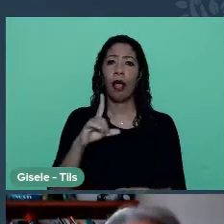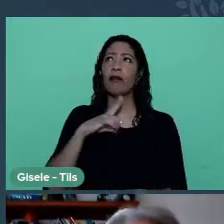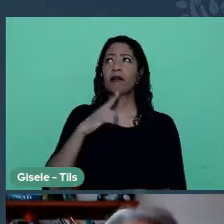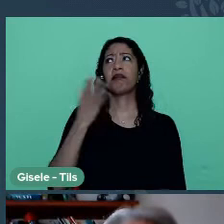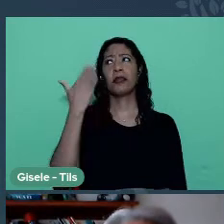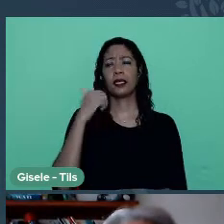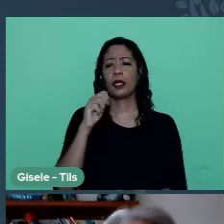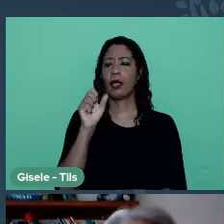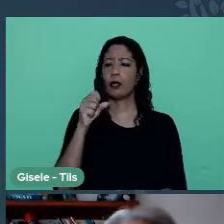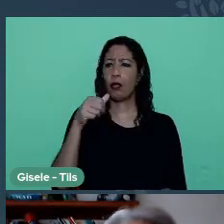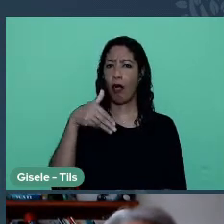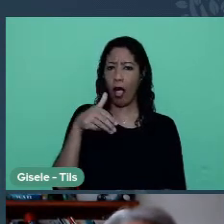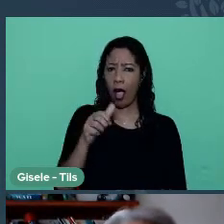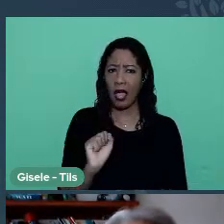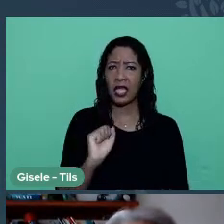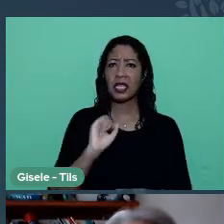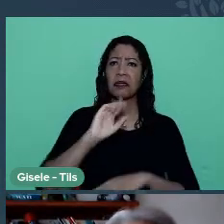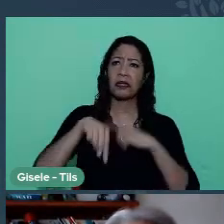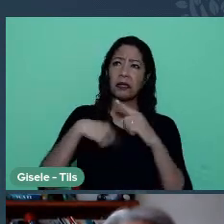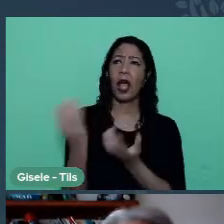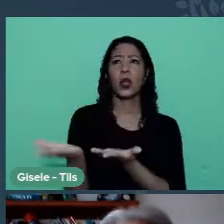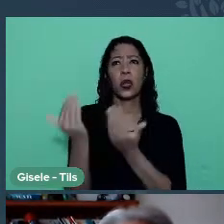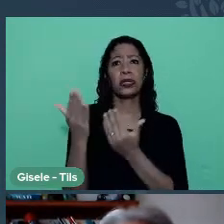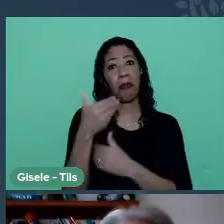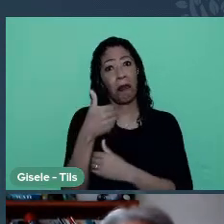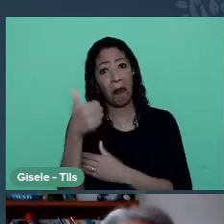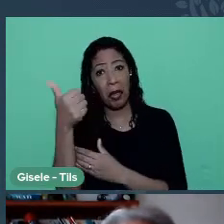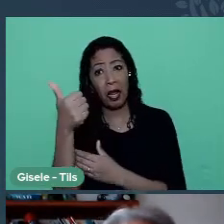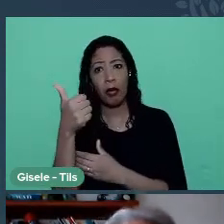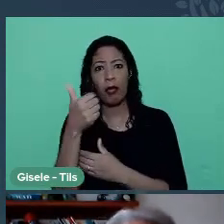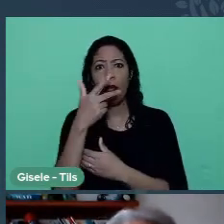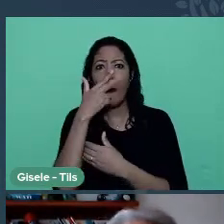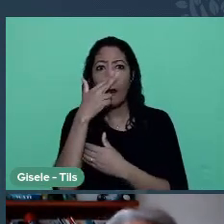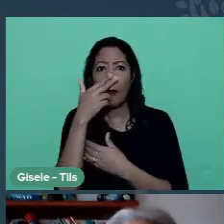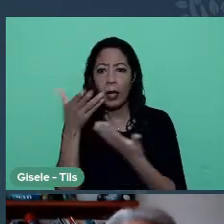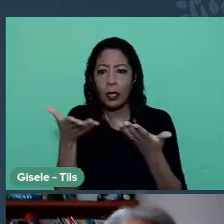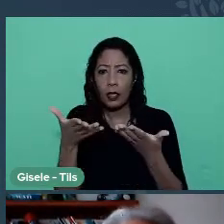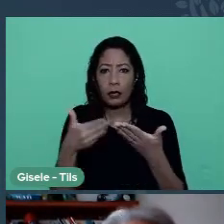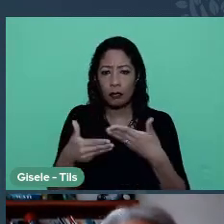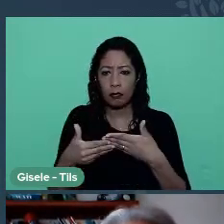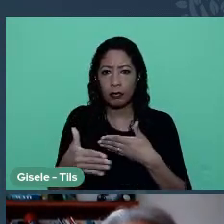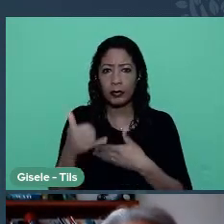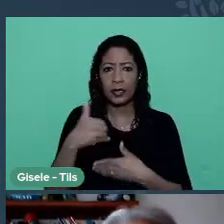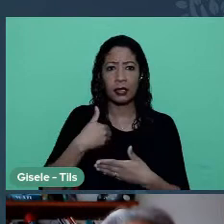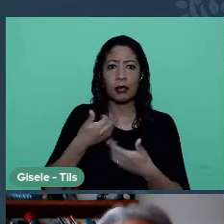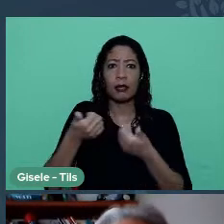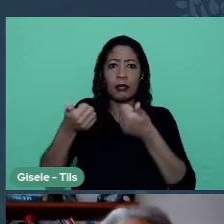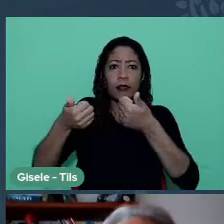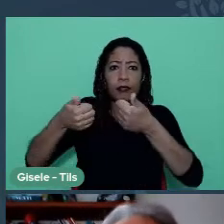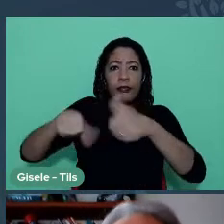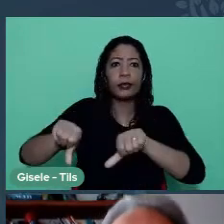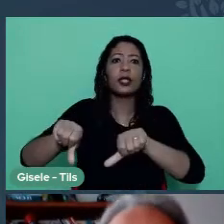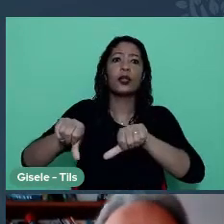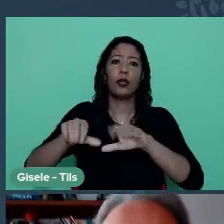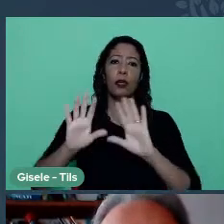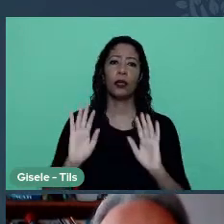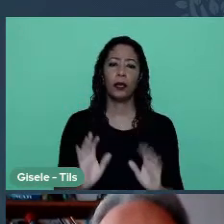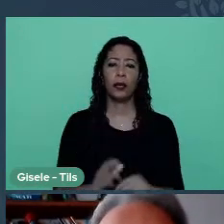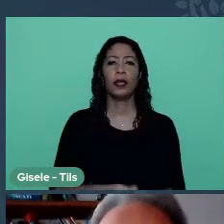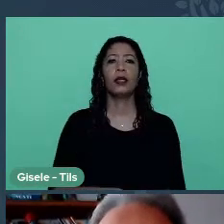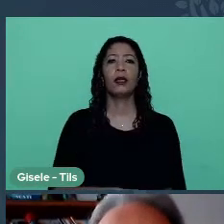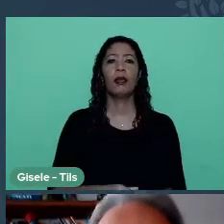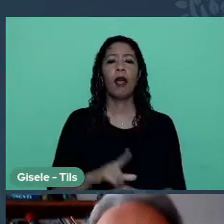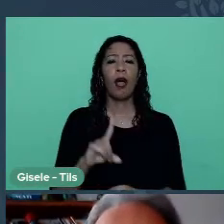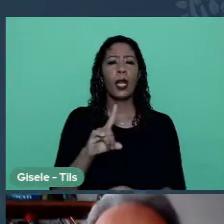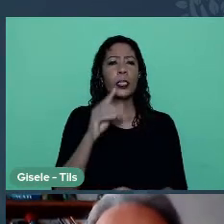que havia melhorado na adolescência e depois voltou a atacá-la, vamos dizer assim. Os